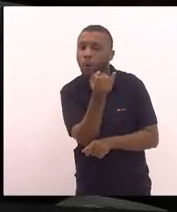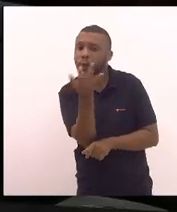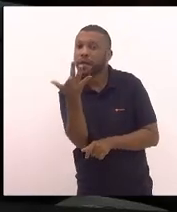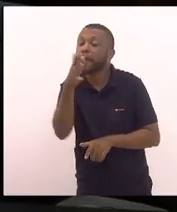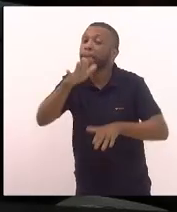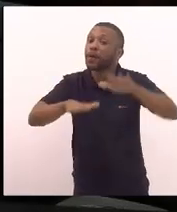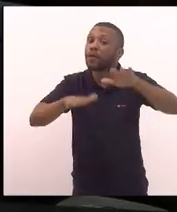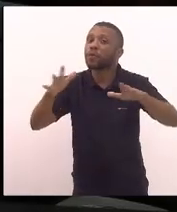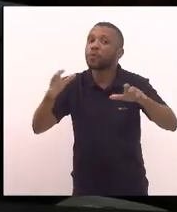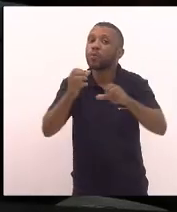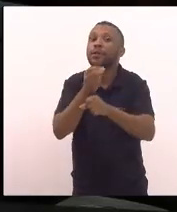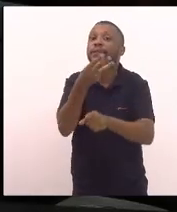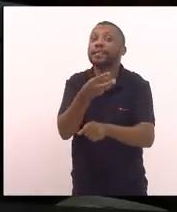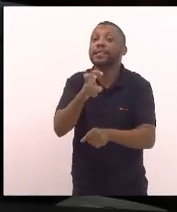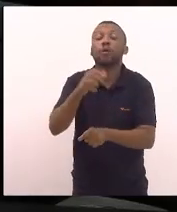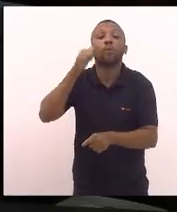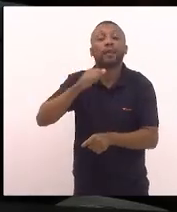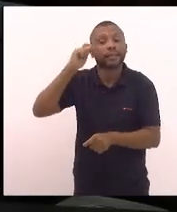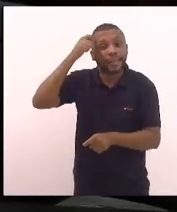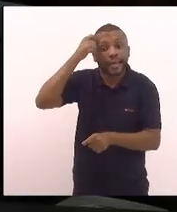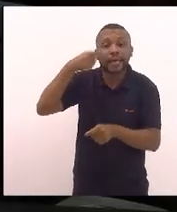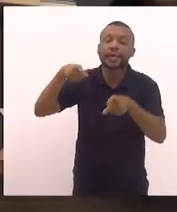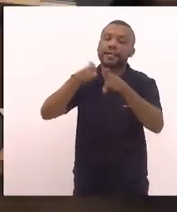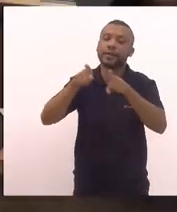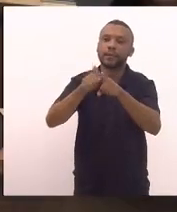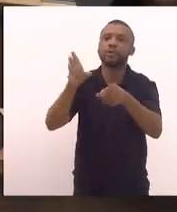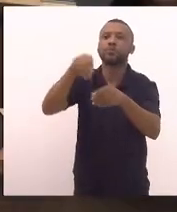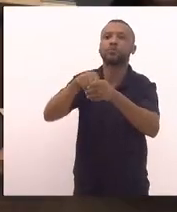menos 35 mulheres negras aqui também.